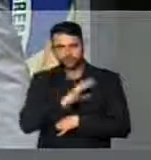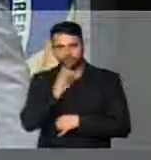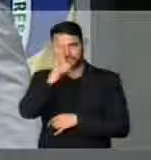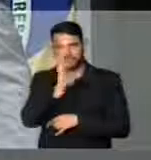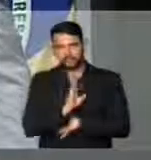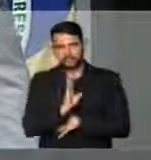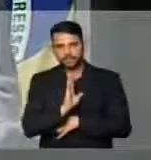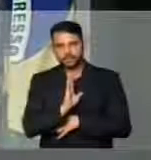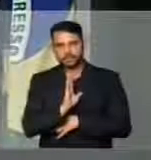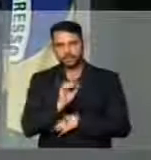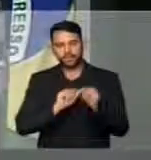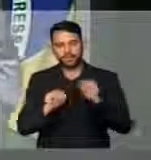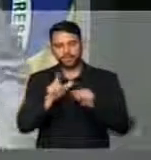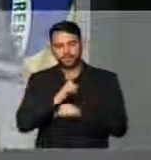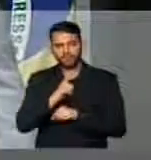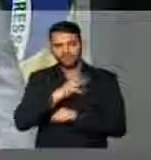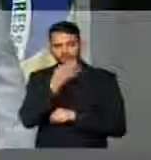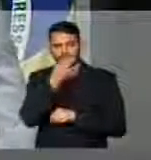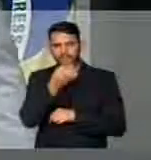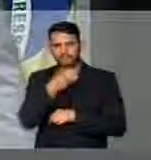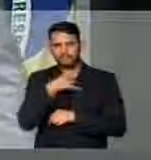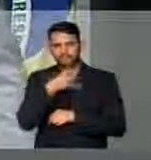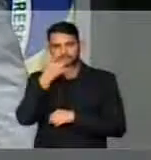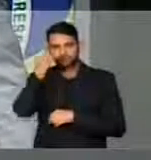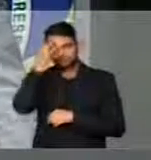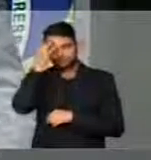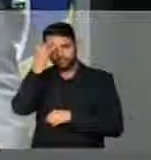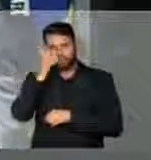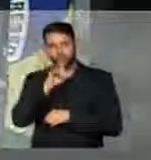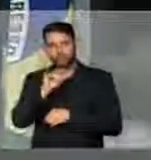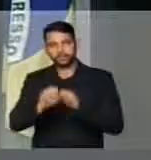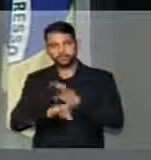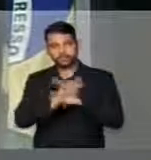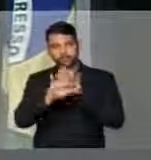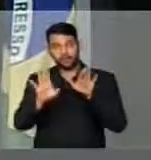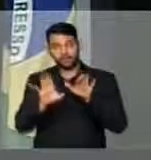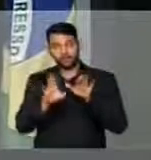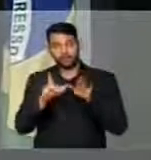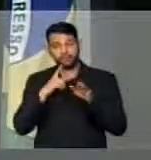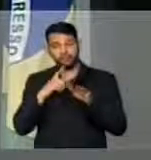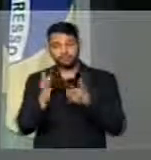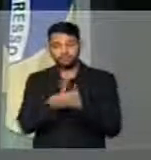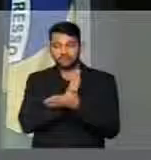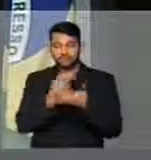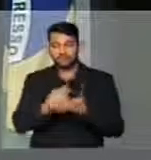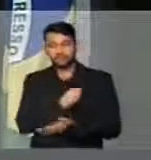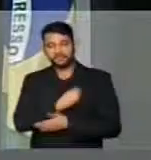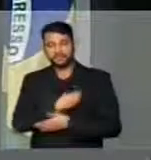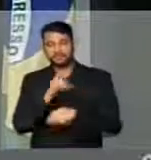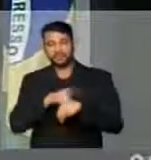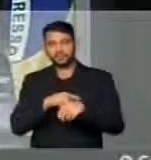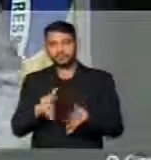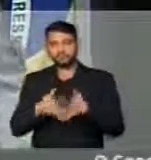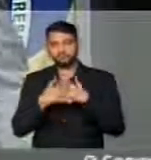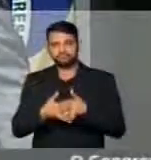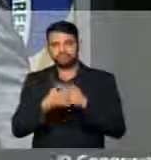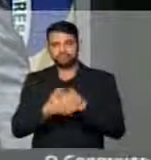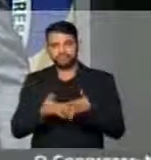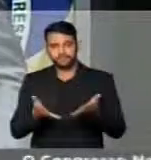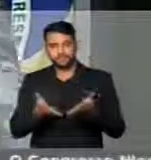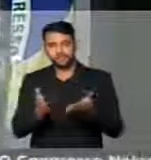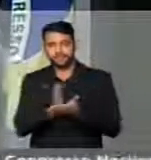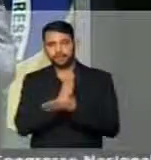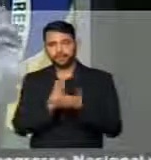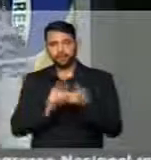brasileiro que tem uma posição ideológica clara e que talvez esteja vivendo um momento de confusão.